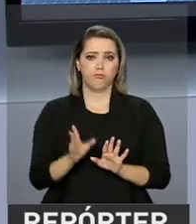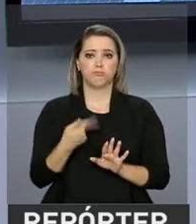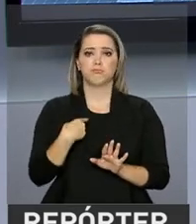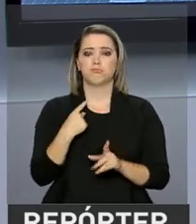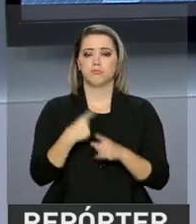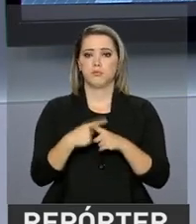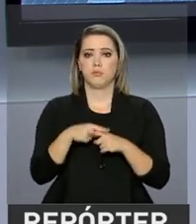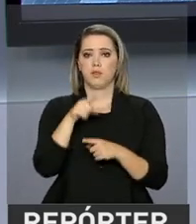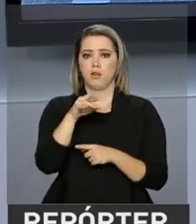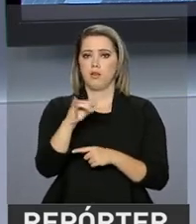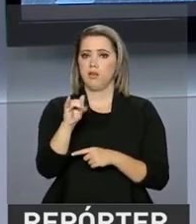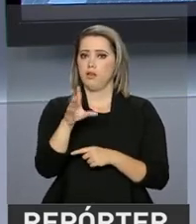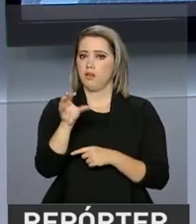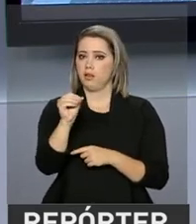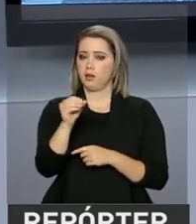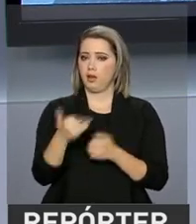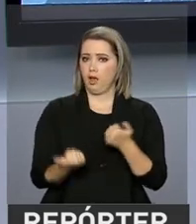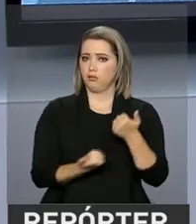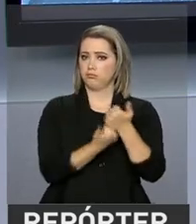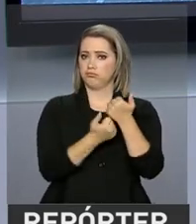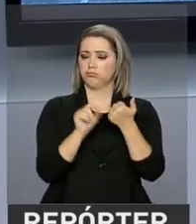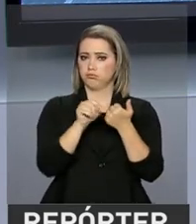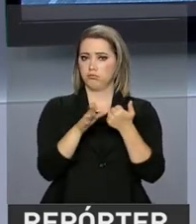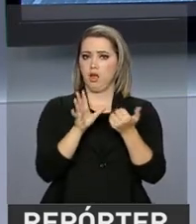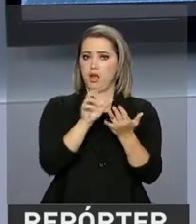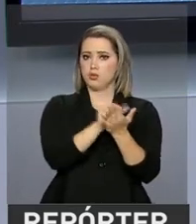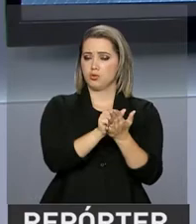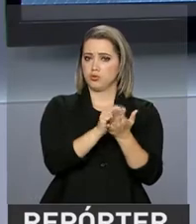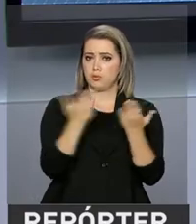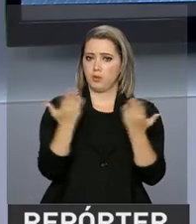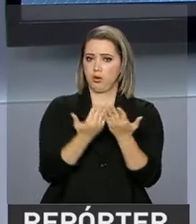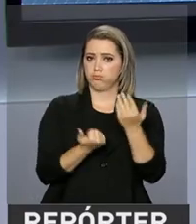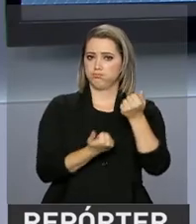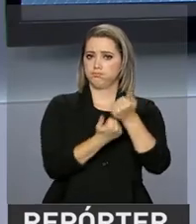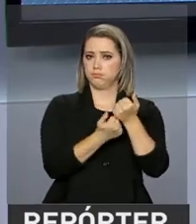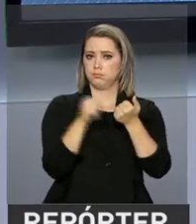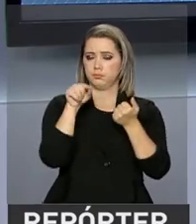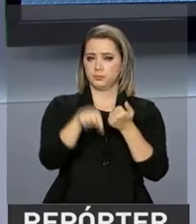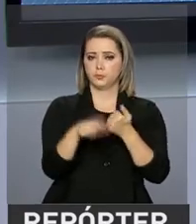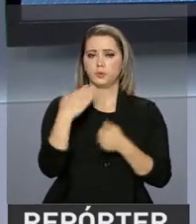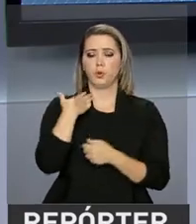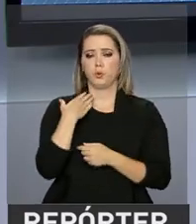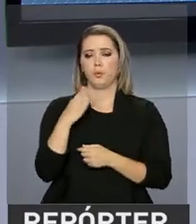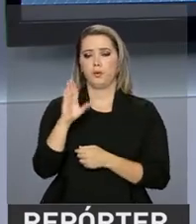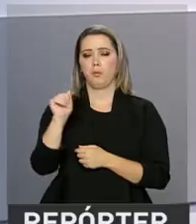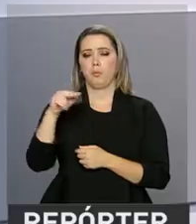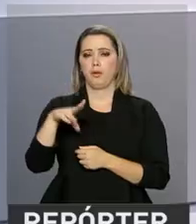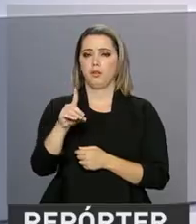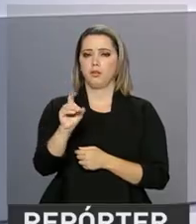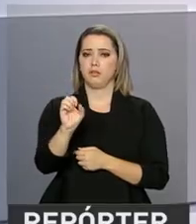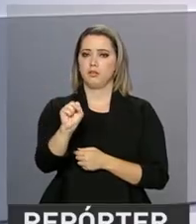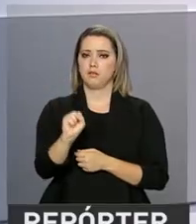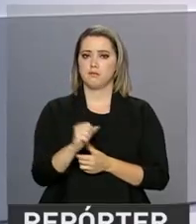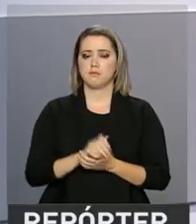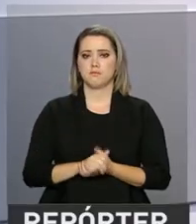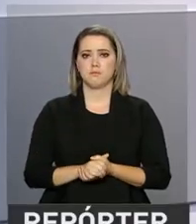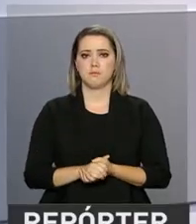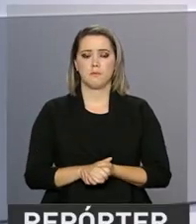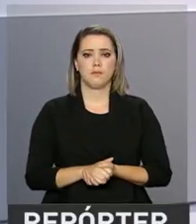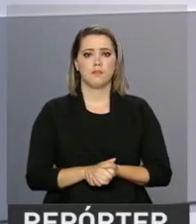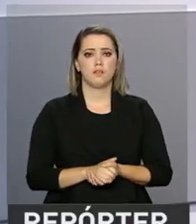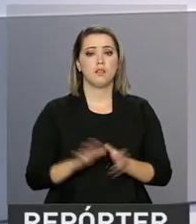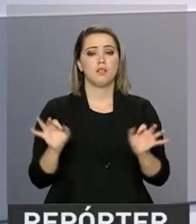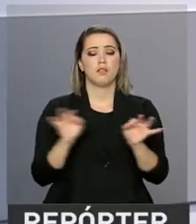ao quadro de carreira do bnds assume interinamente a presidência do banco termina na próxima